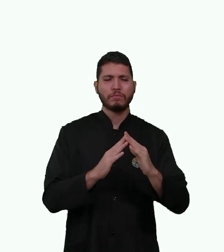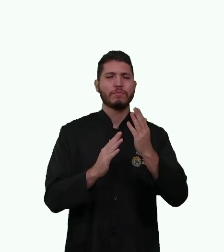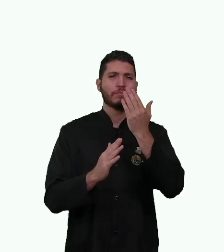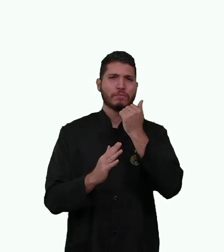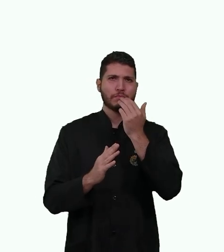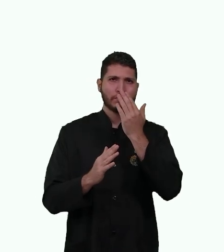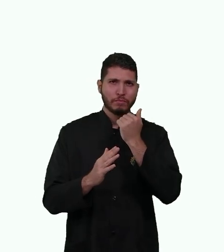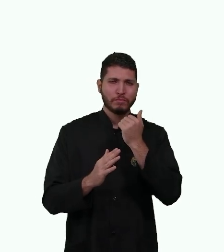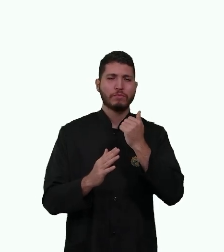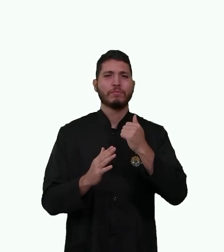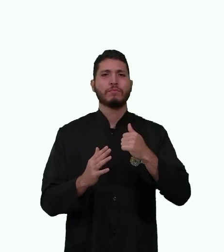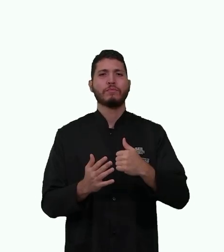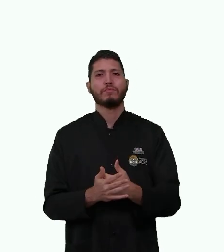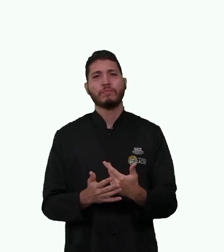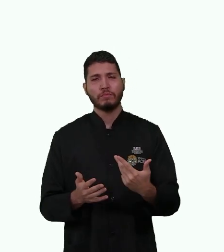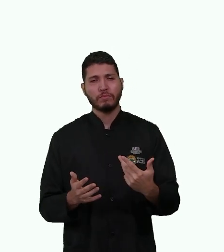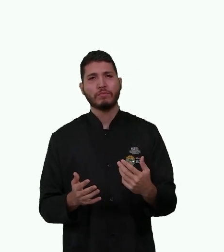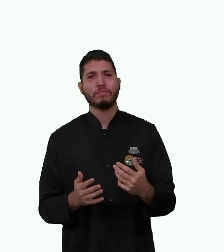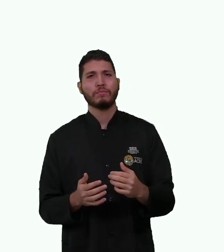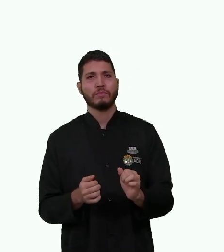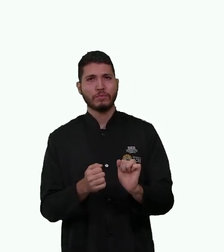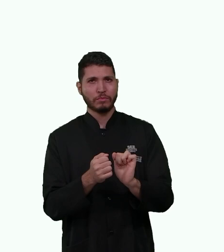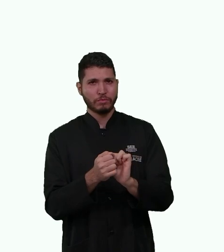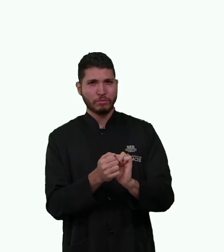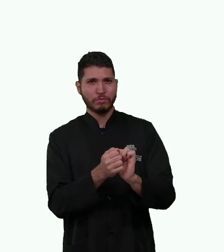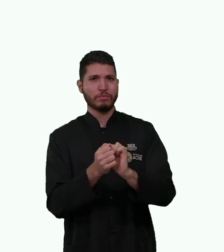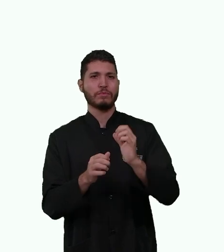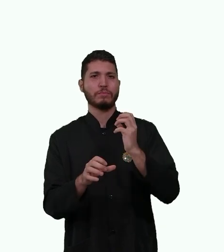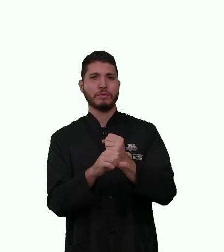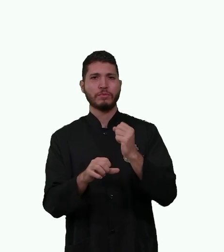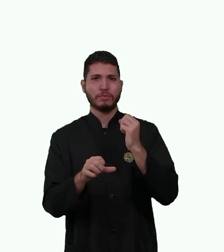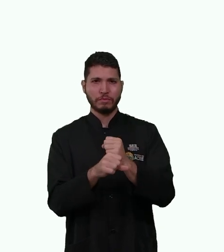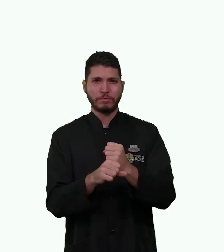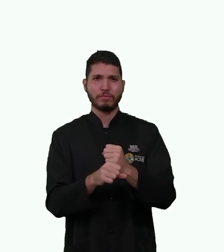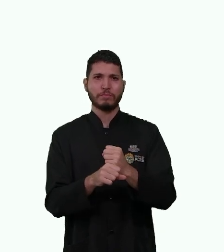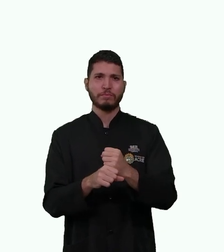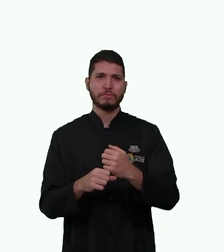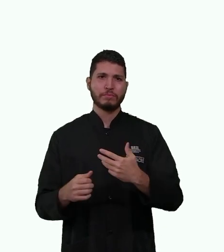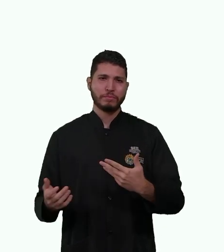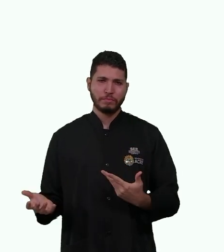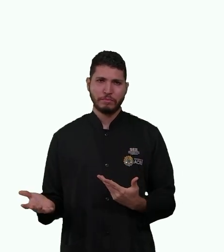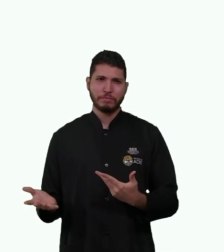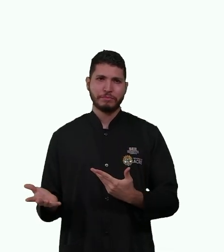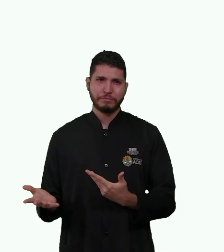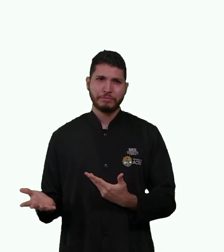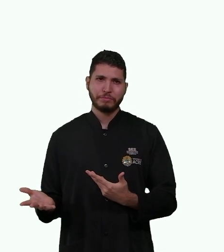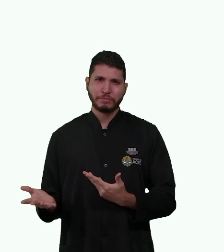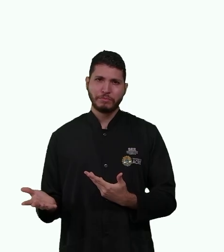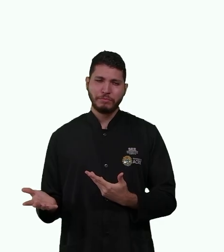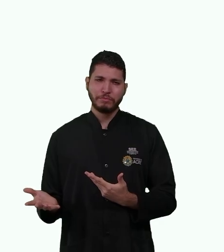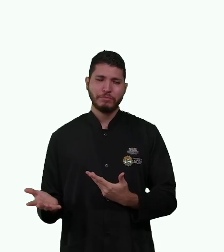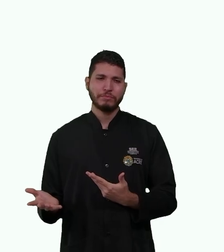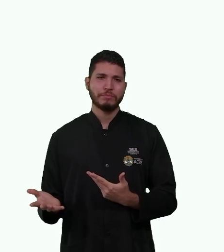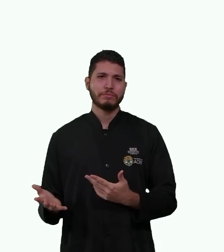alimentação. Assim, nós teremos o valor que ela vai gastar para cultura e lazer. Logo, ó, quanto que ela gasta para